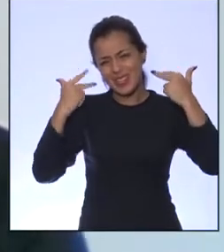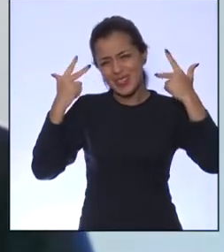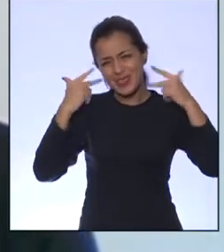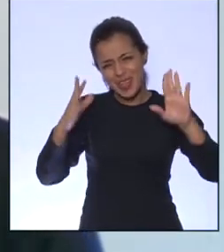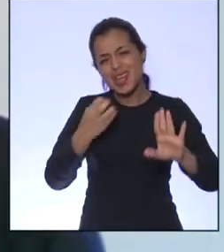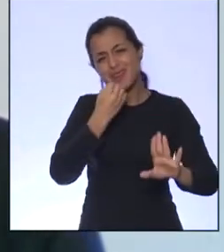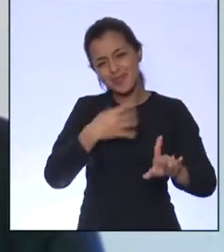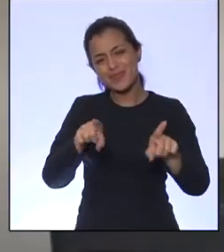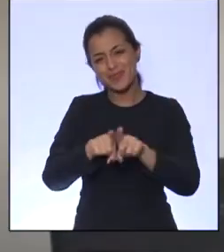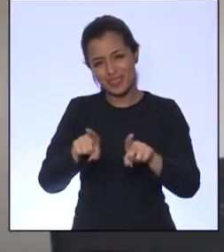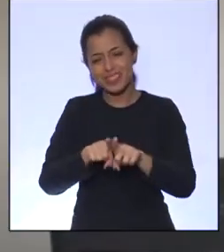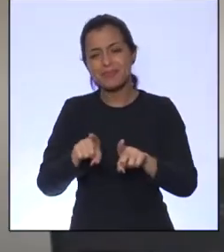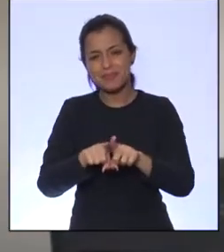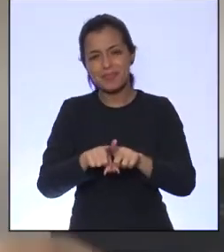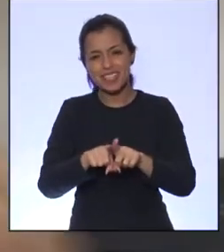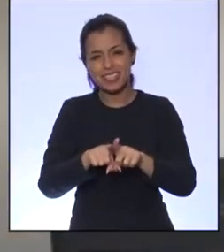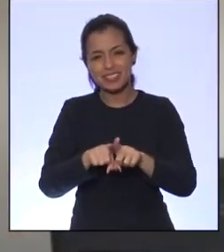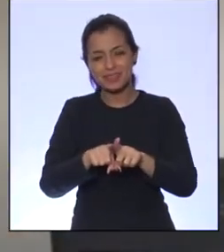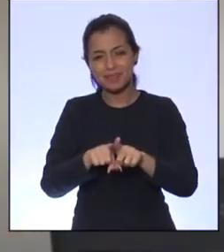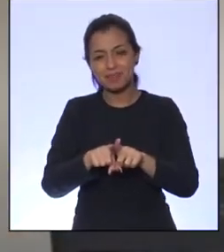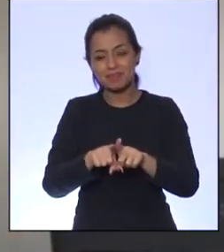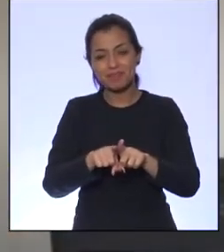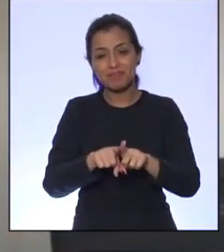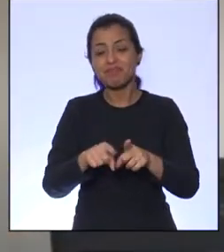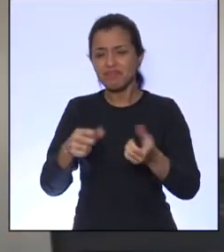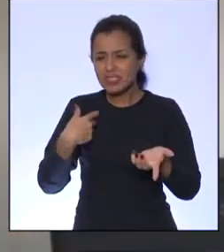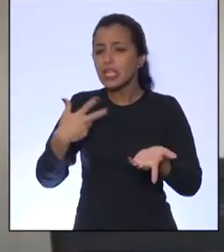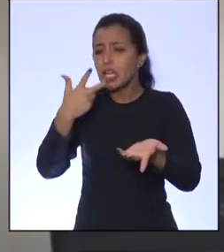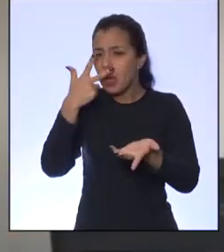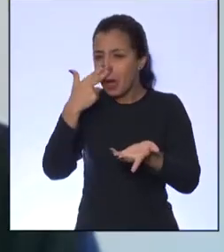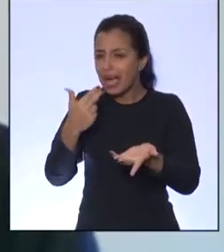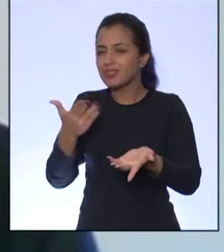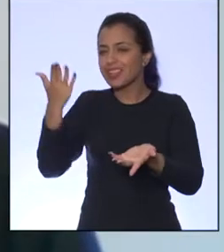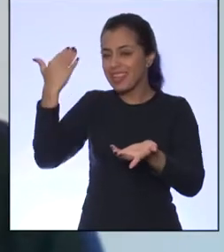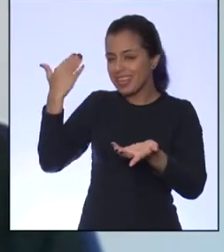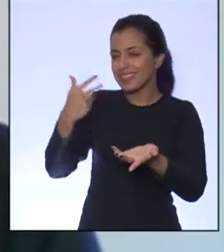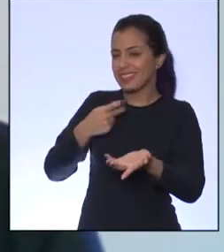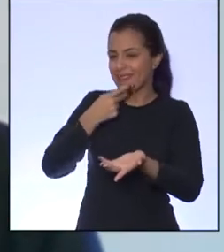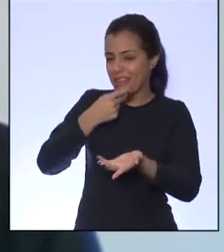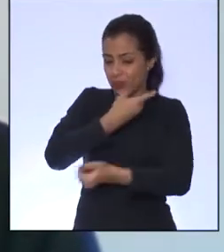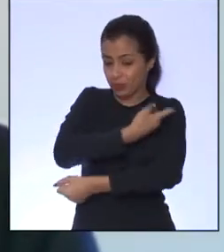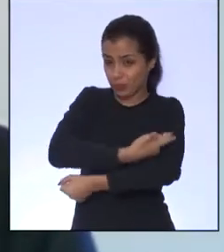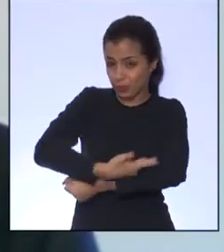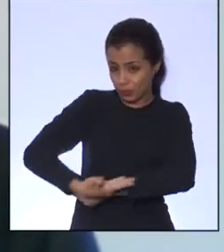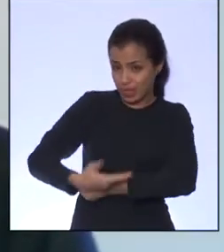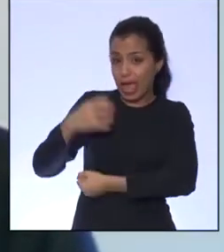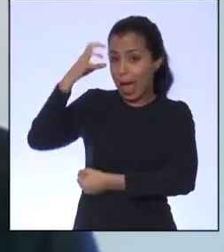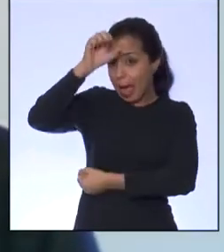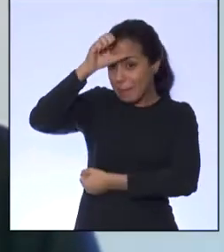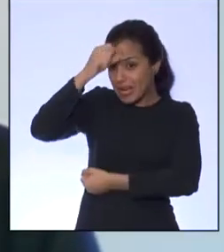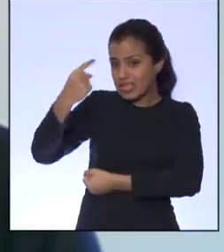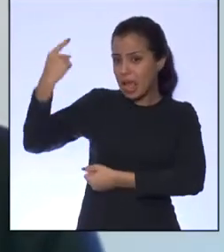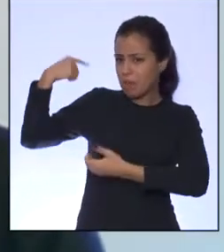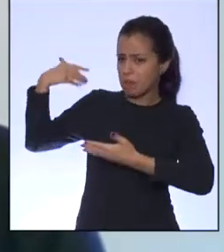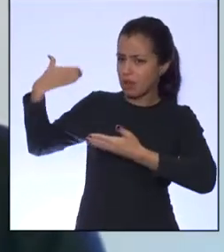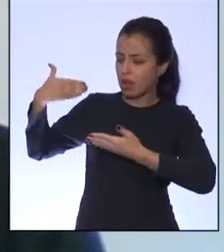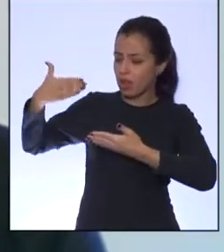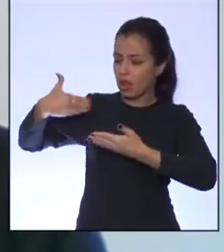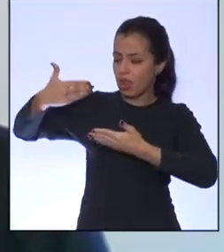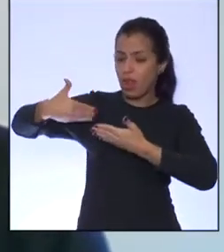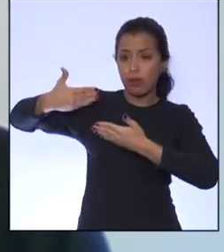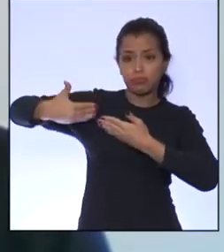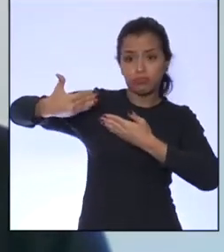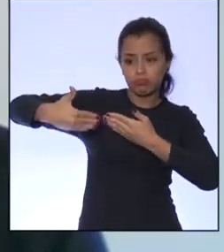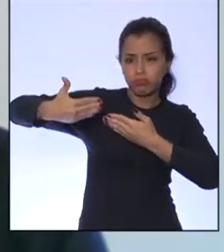também. Eu Então, acho. eu acho que a gente sempre falava, Raquel, aprender ao longo da vida, né? Isso